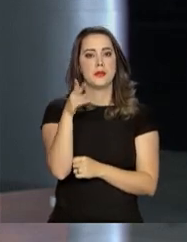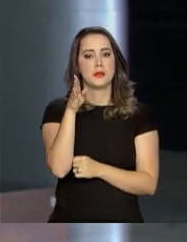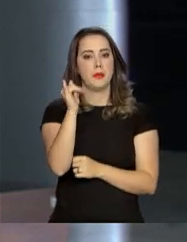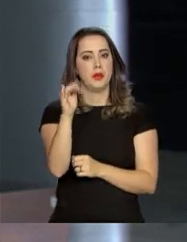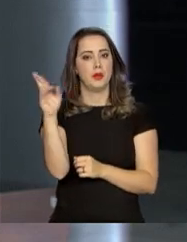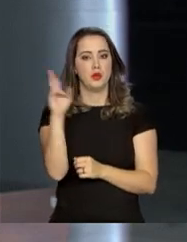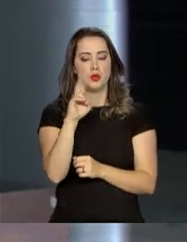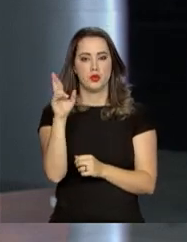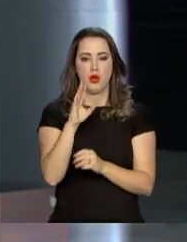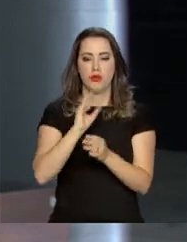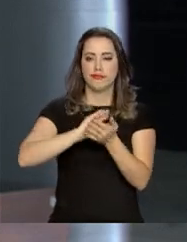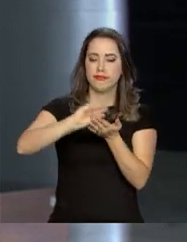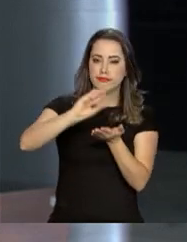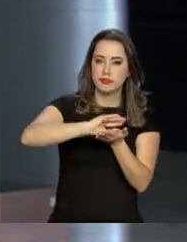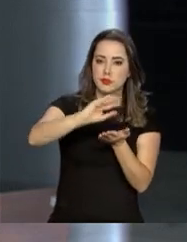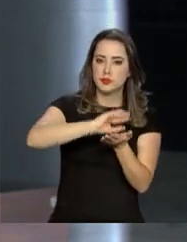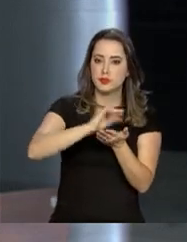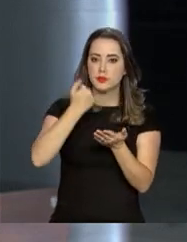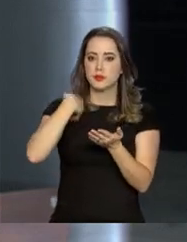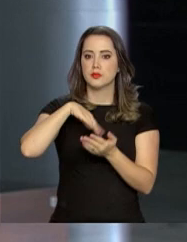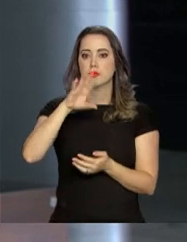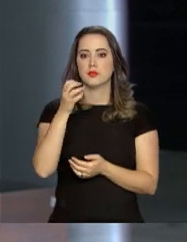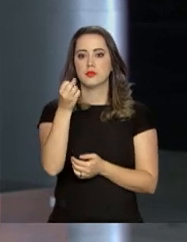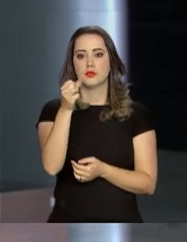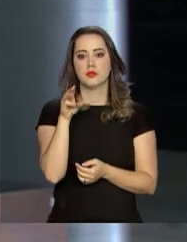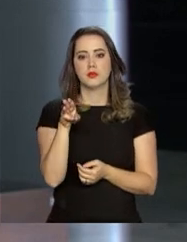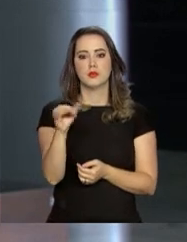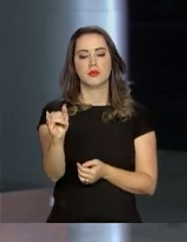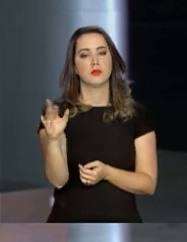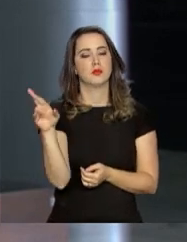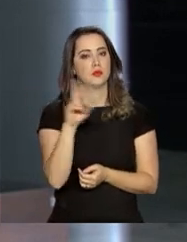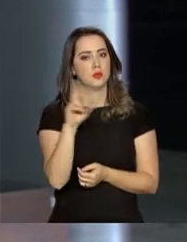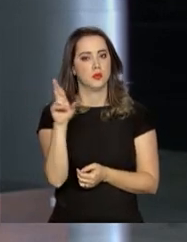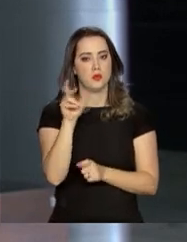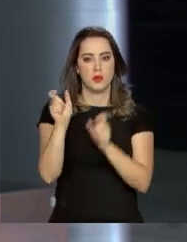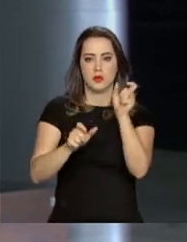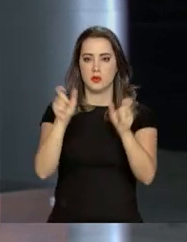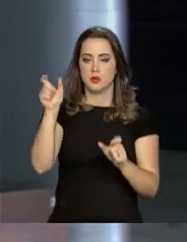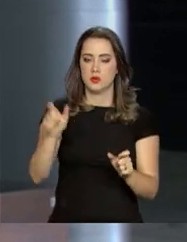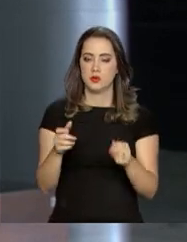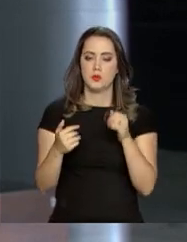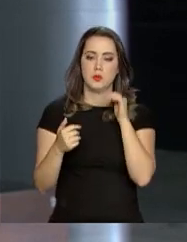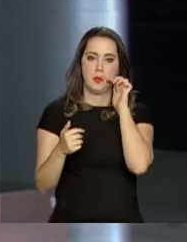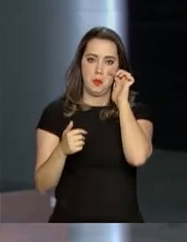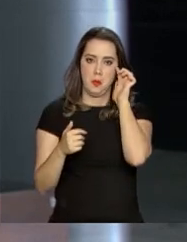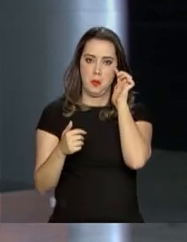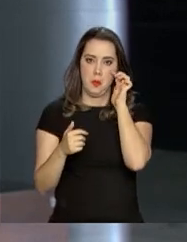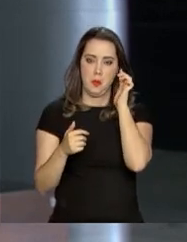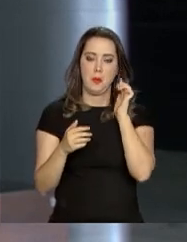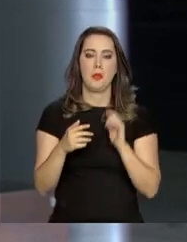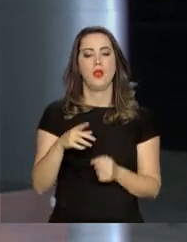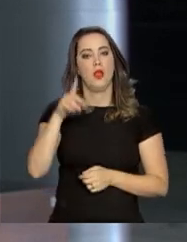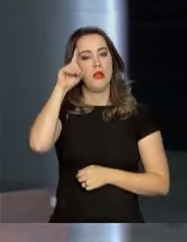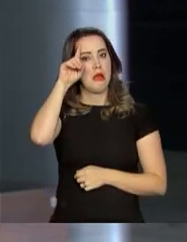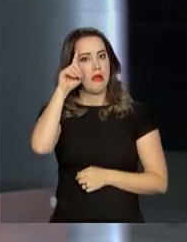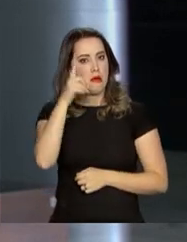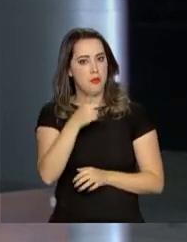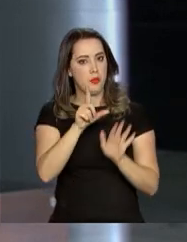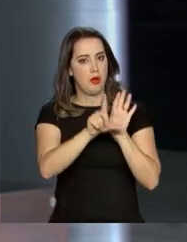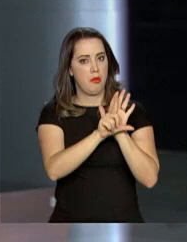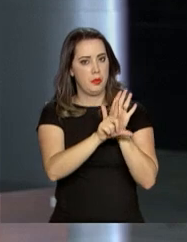reais foram distribuídos mais de 6 bilhões na conta dos trabalhadores a lei estabelece que os valores